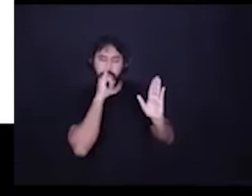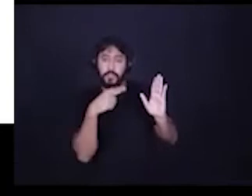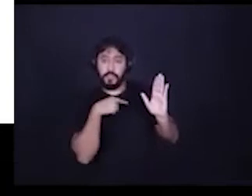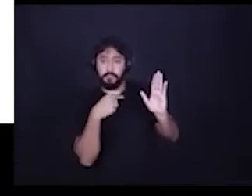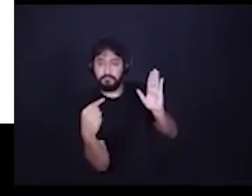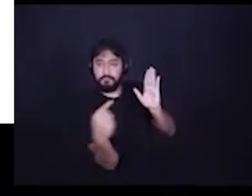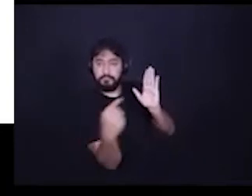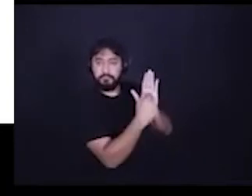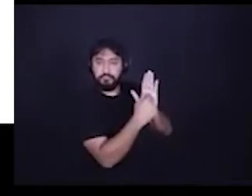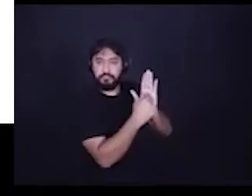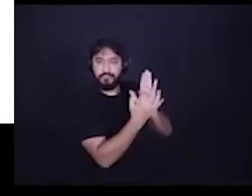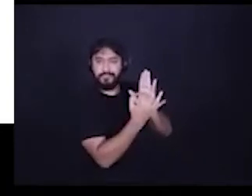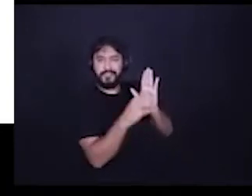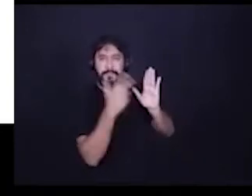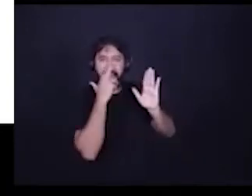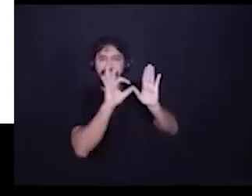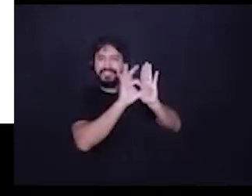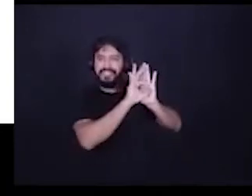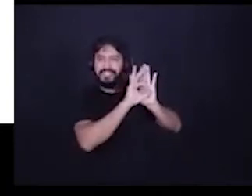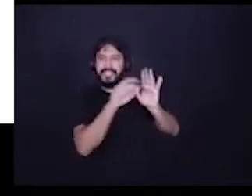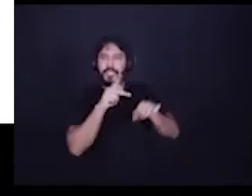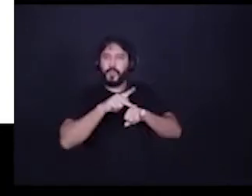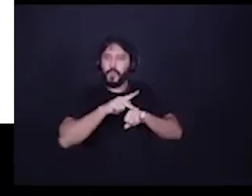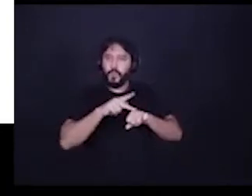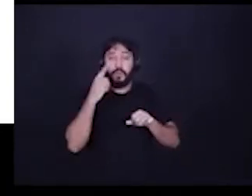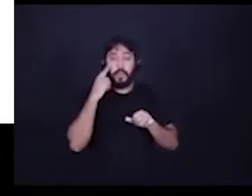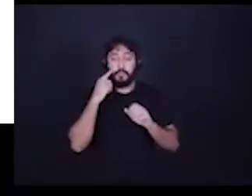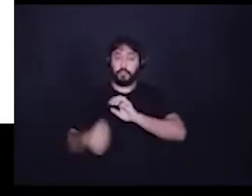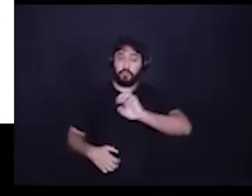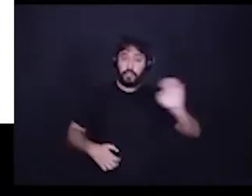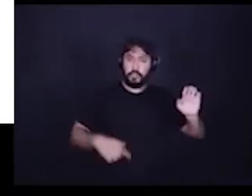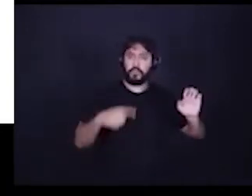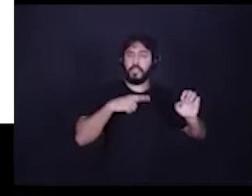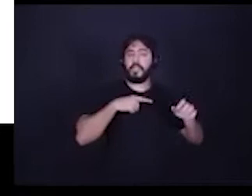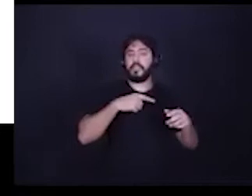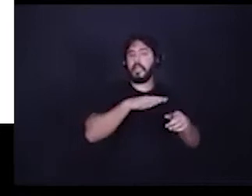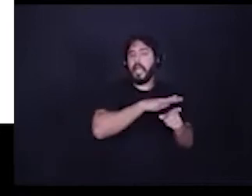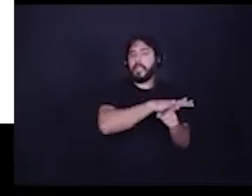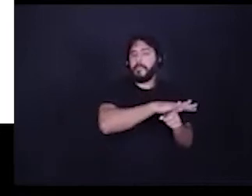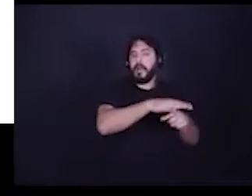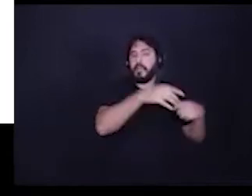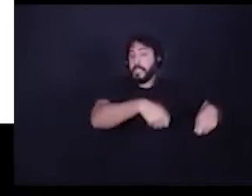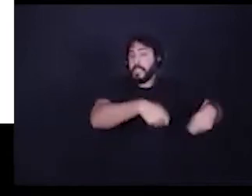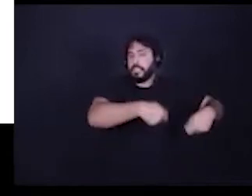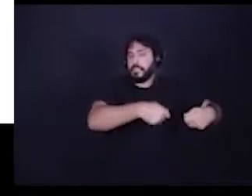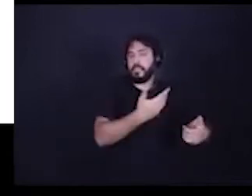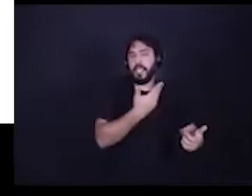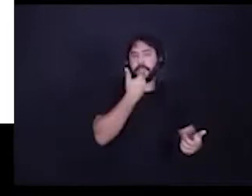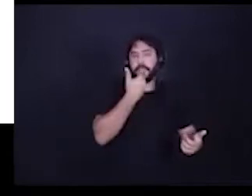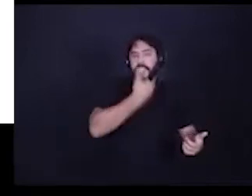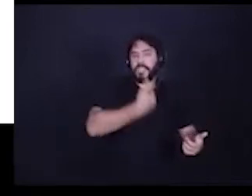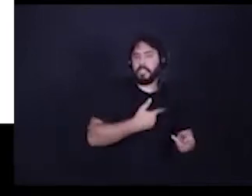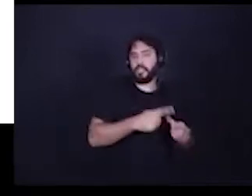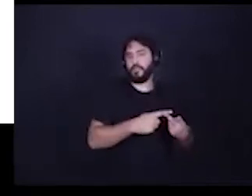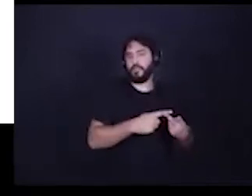de um lado esquerdo, a gente tem a demanda, né, que é o pedido, né, o job, a tarefa